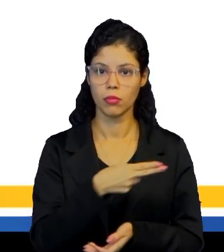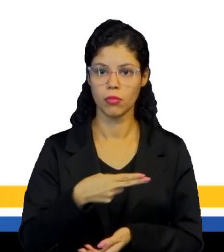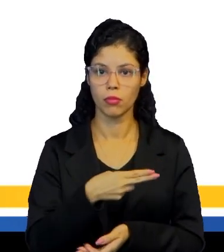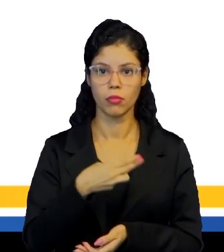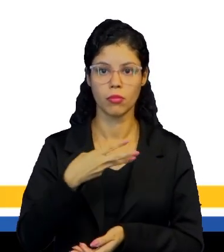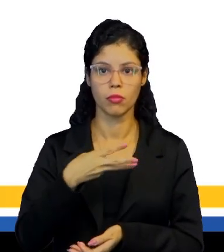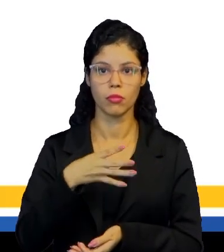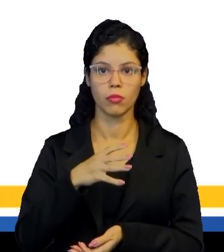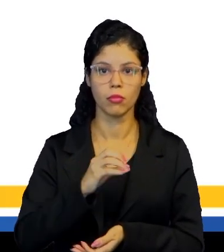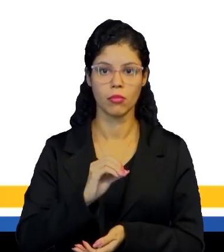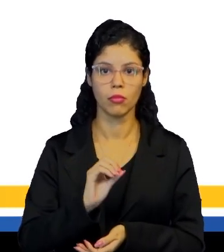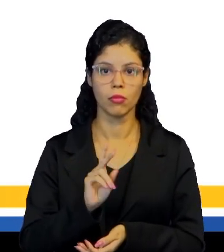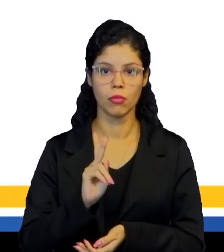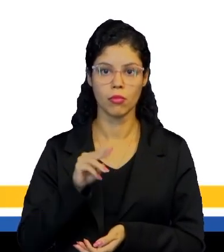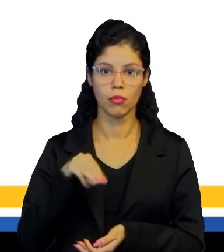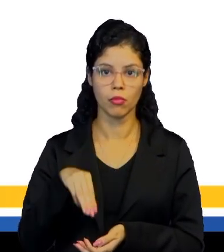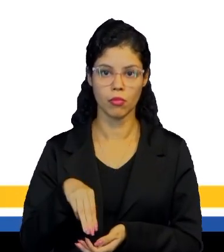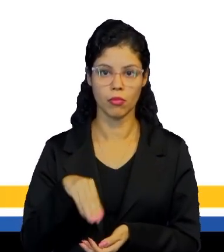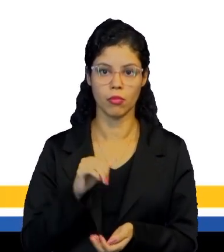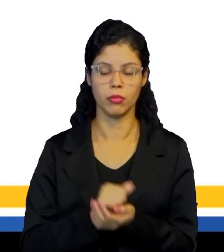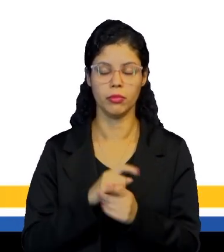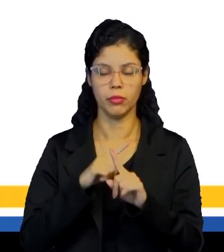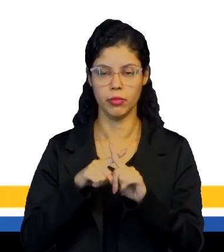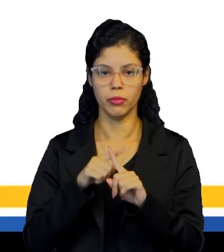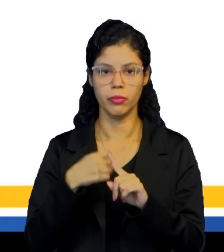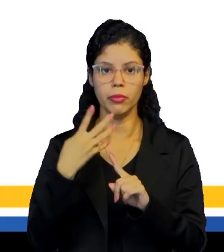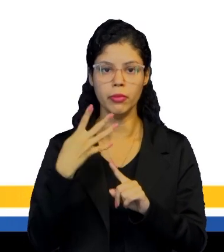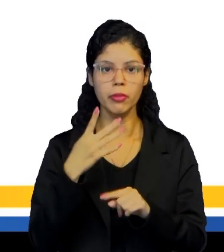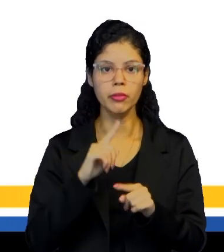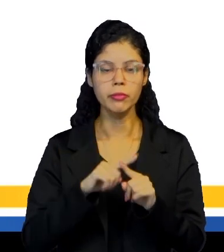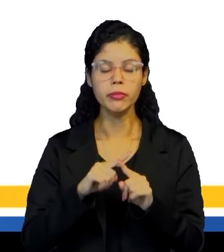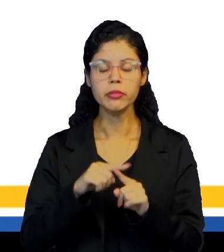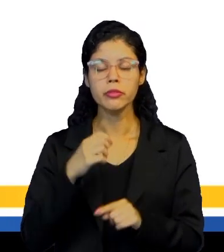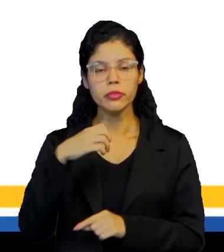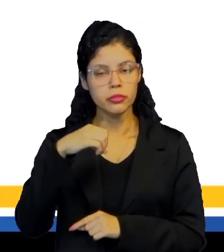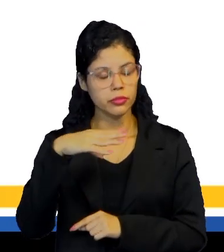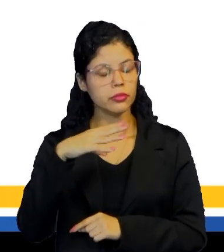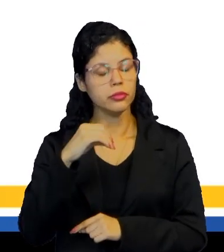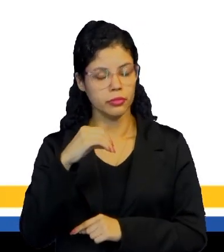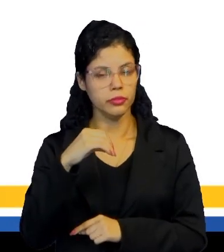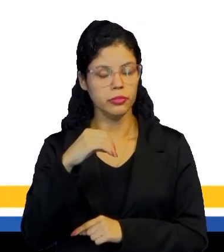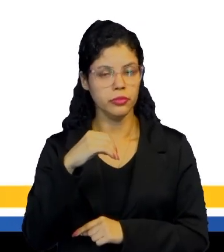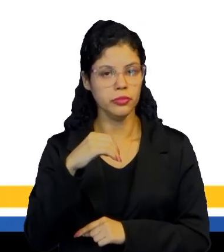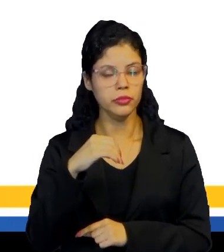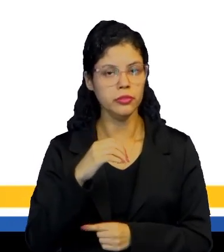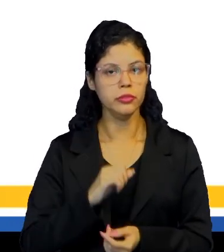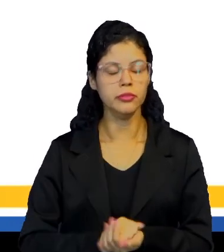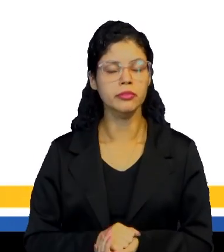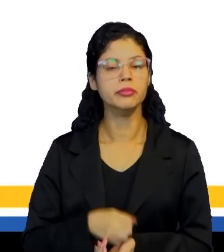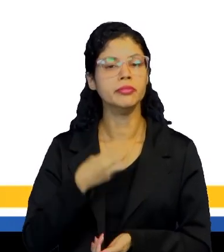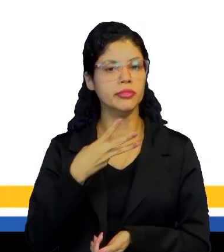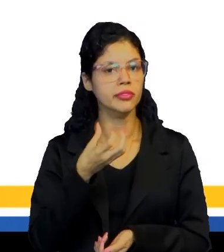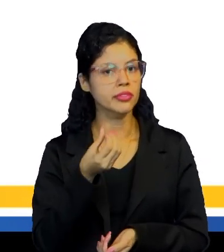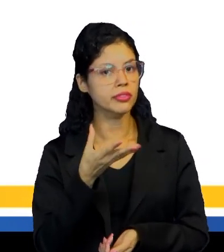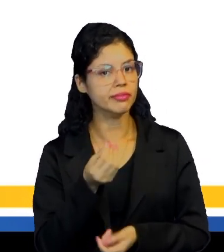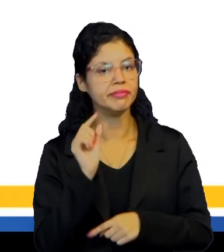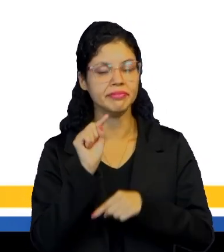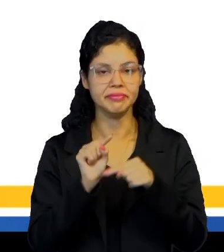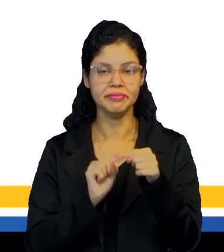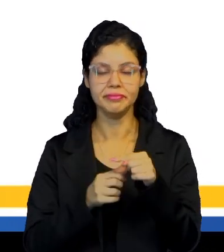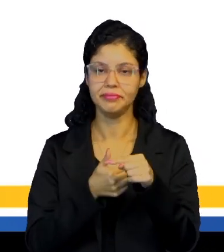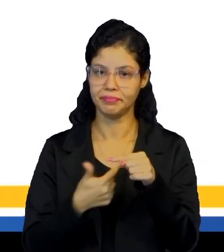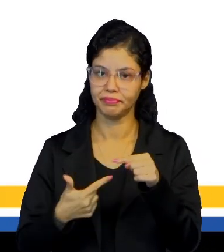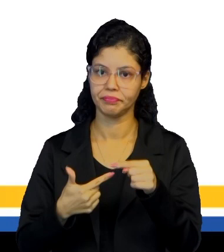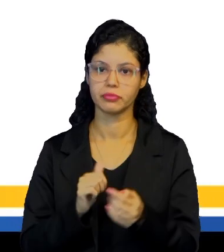30 tá ou seja multiplica quatro vezes 90 tá 360